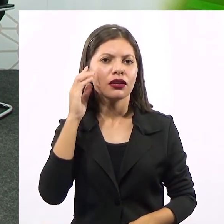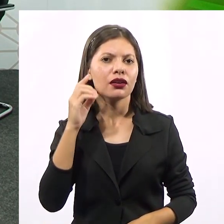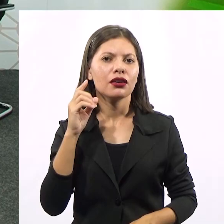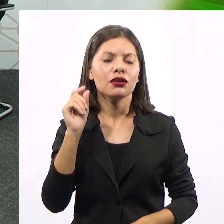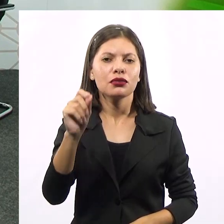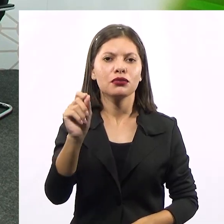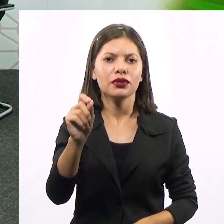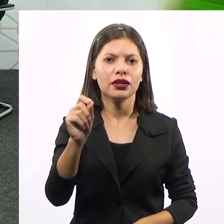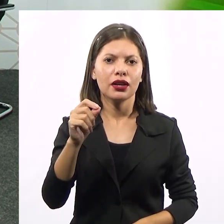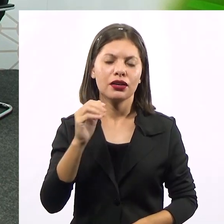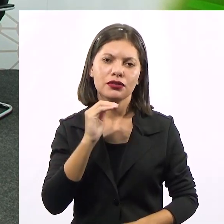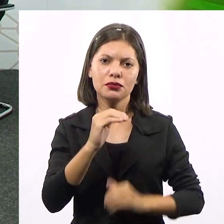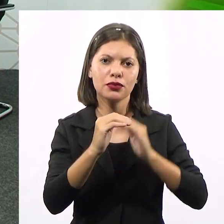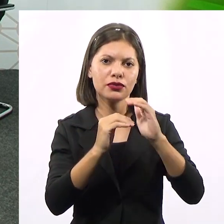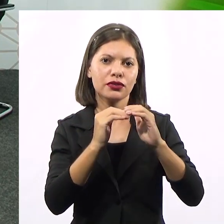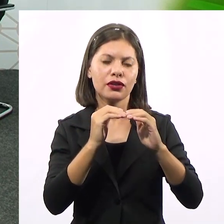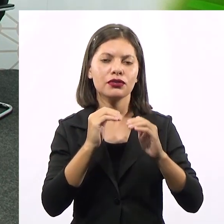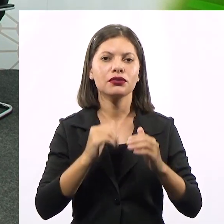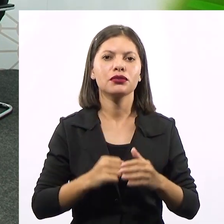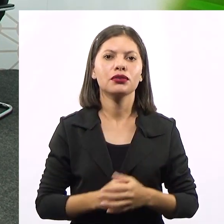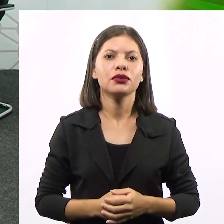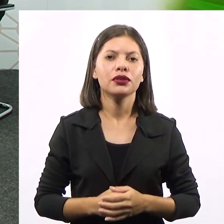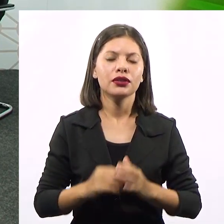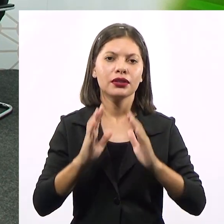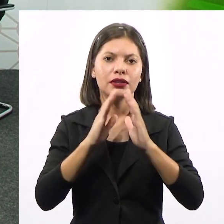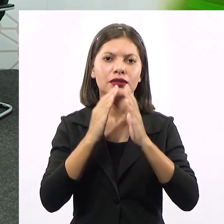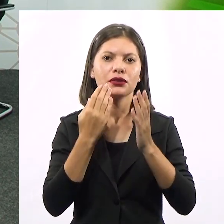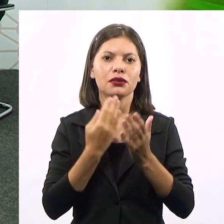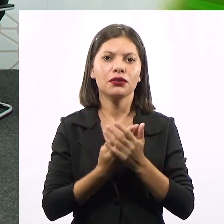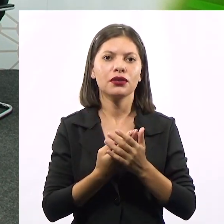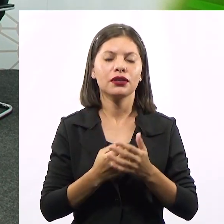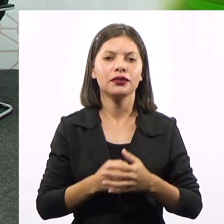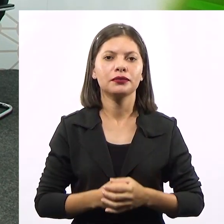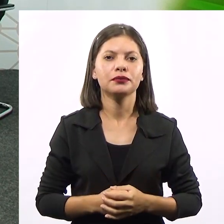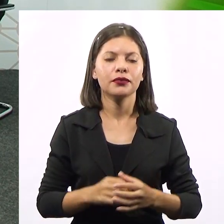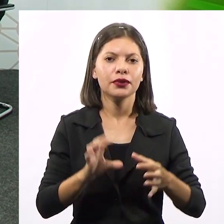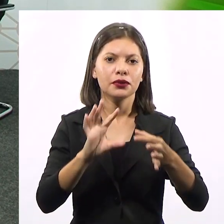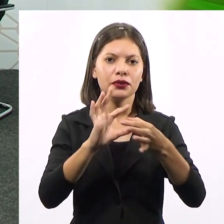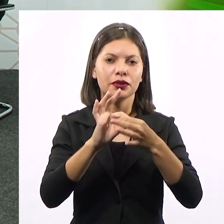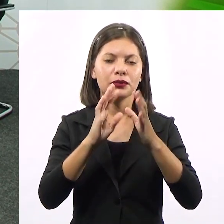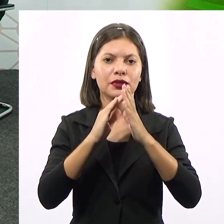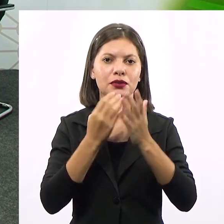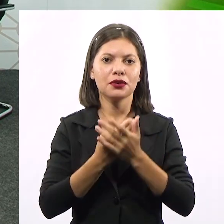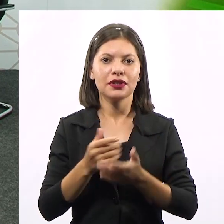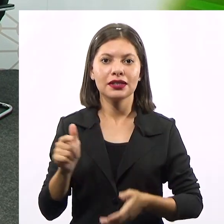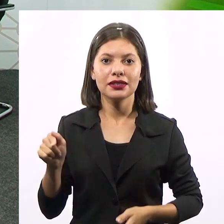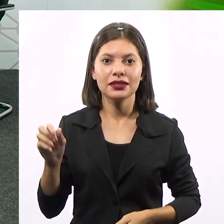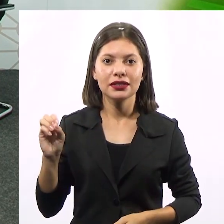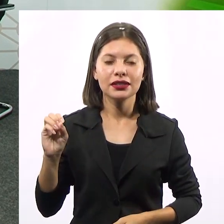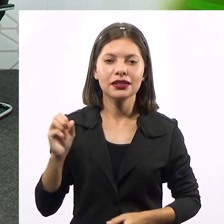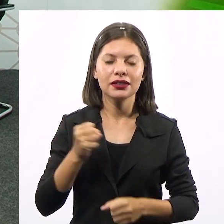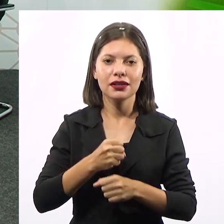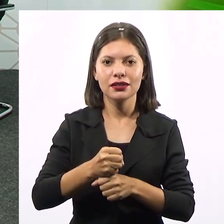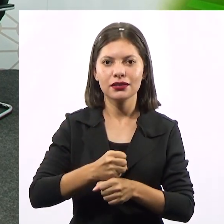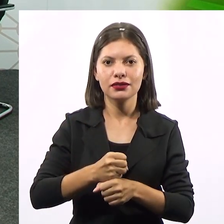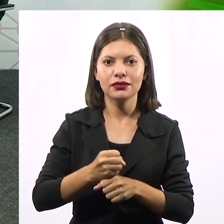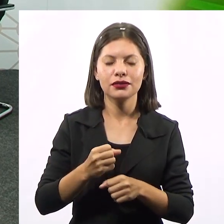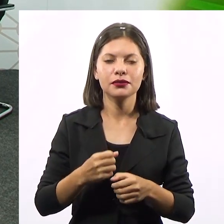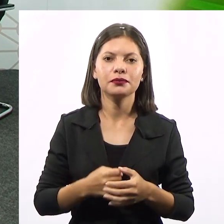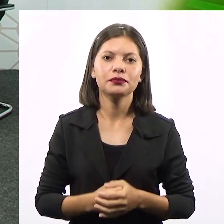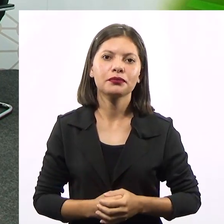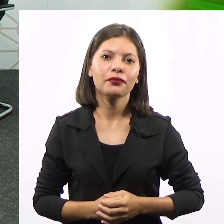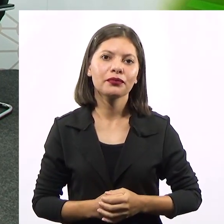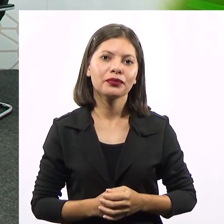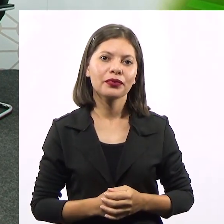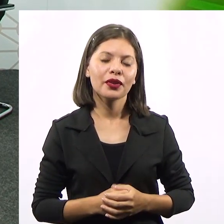entender esse processo da construção de uma escola, especialmente em relação ao contexto de uma escola que já tem mais de